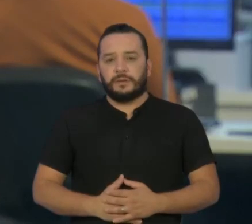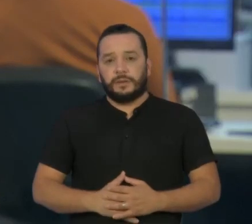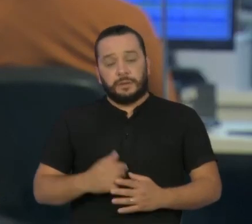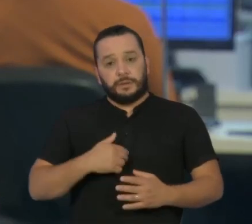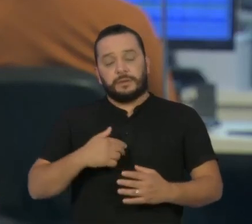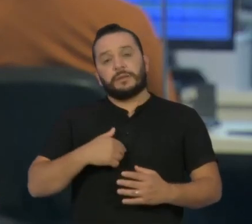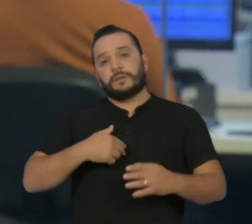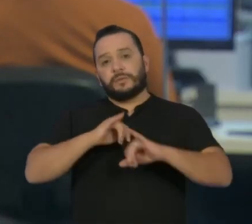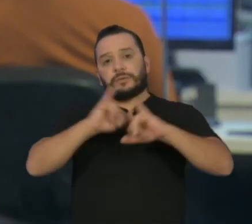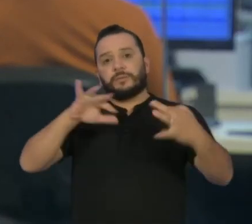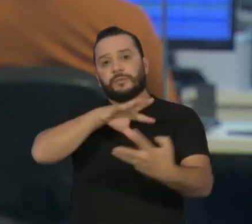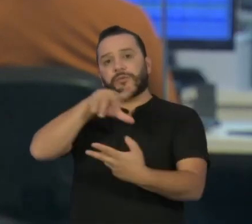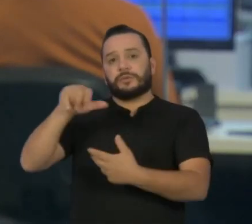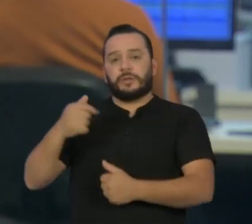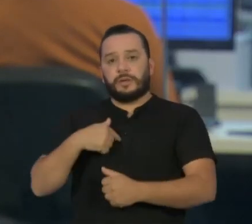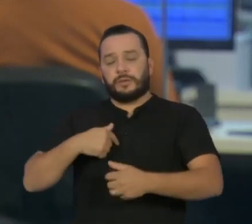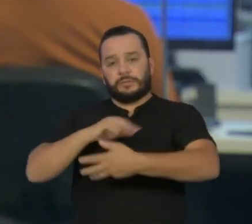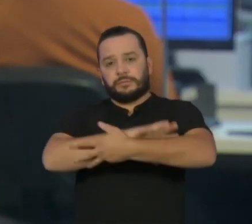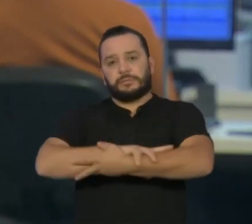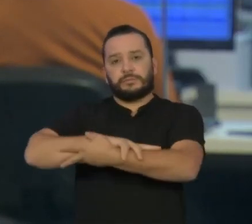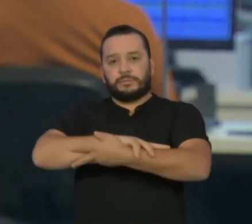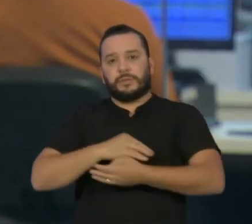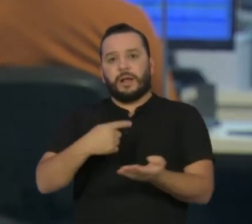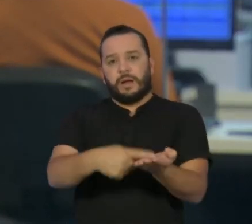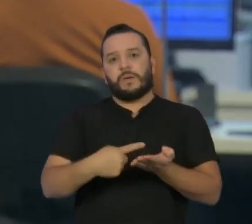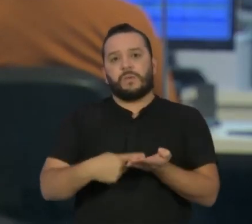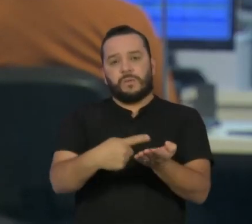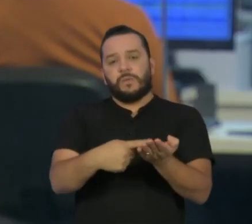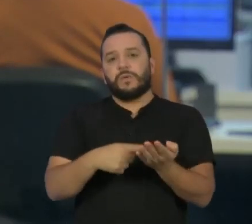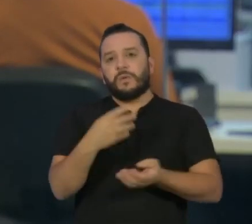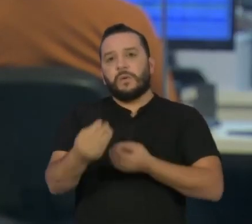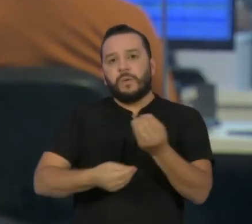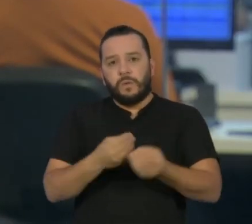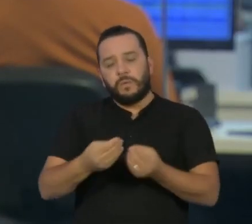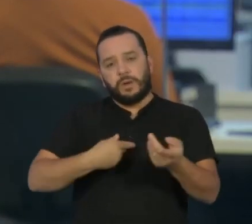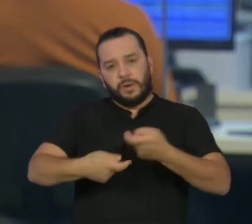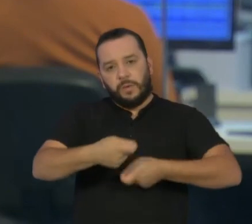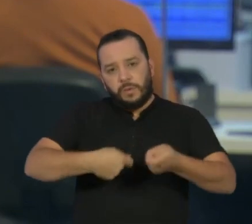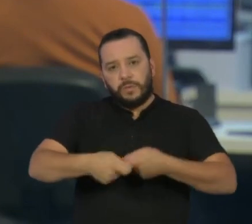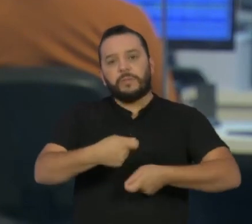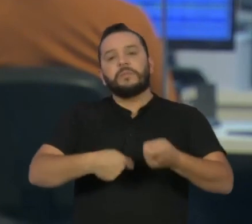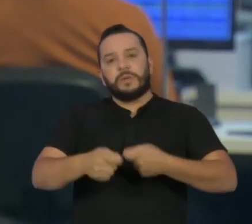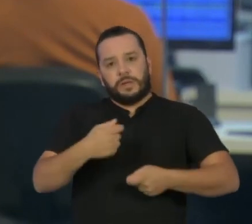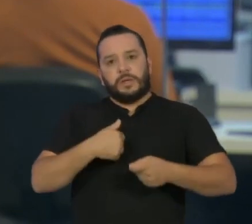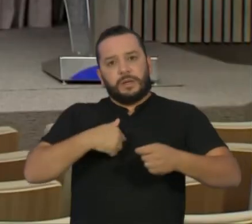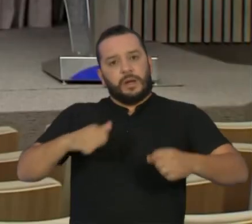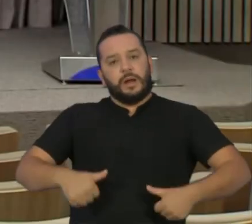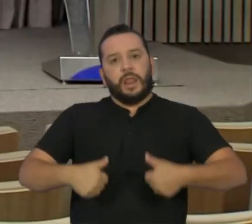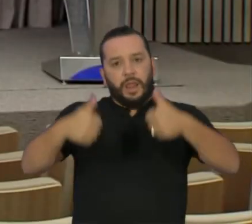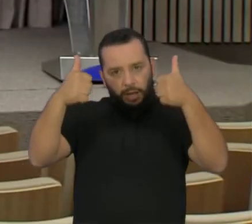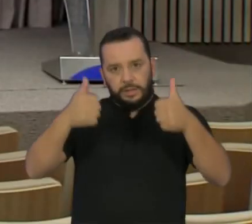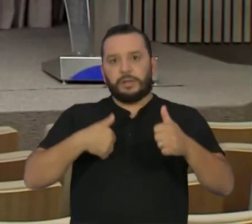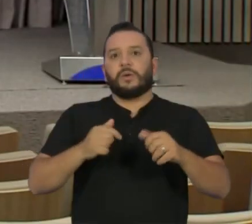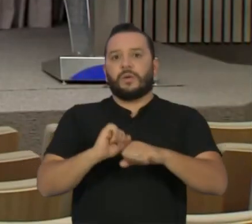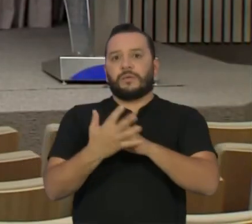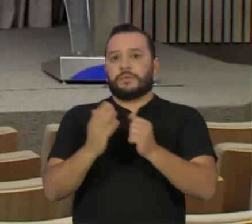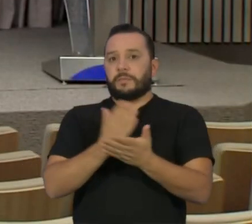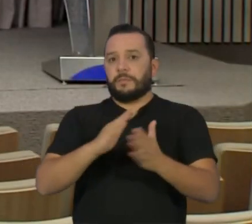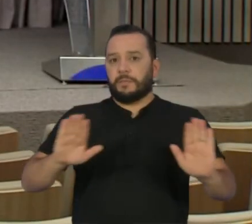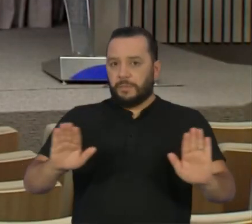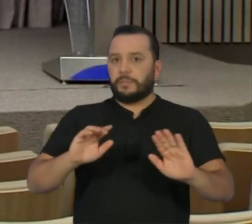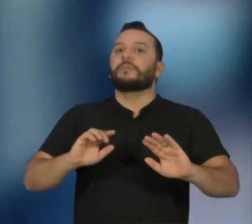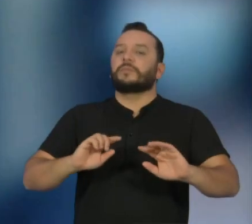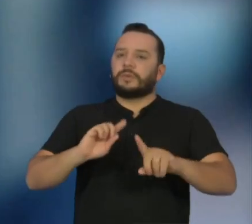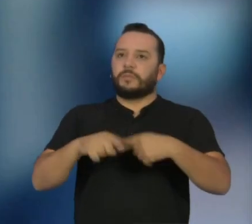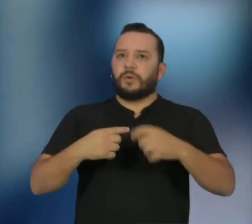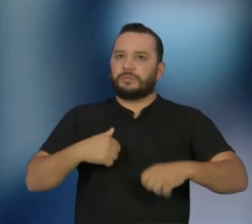Nas notícias internacionais, a União Europeia fecha acordo histórico para recuperar a economia do bloco depois da pandemia. Líderes da